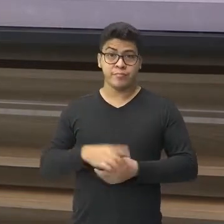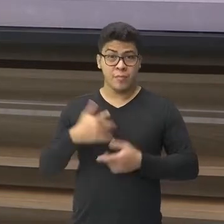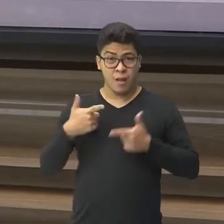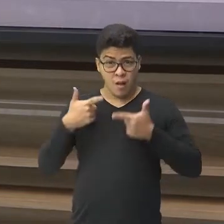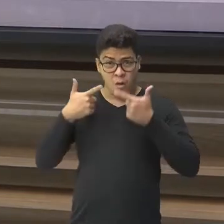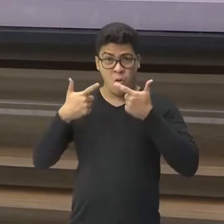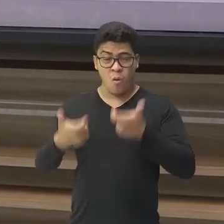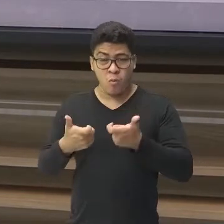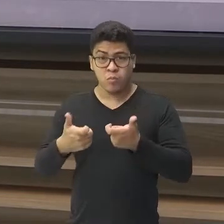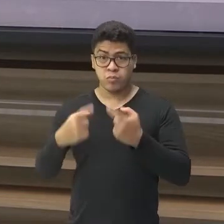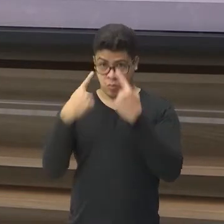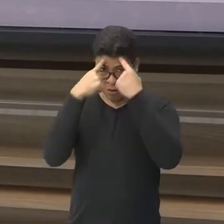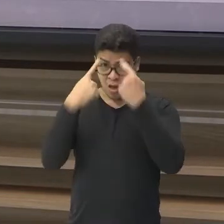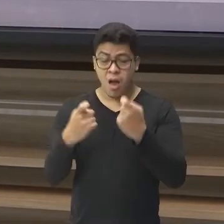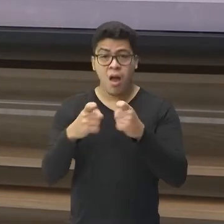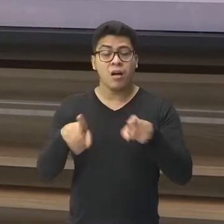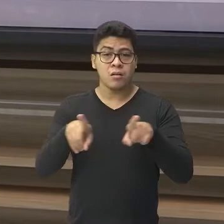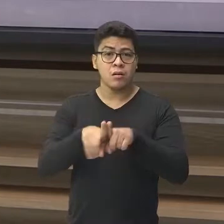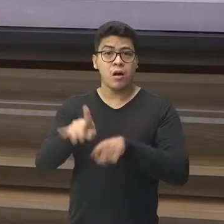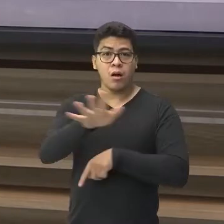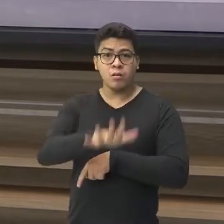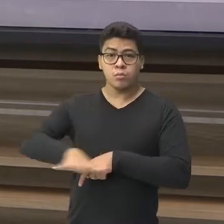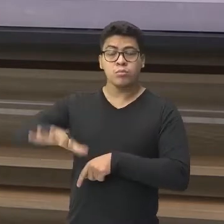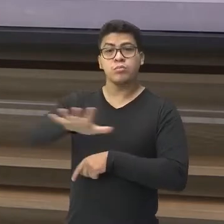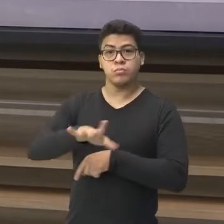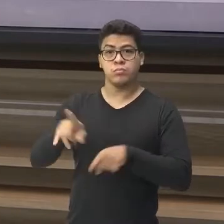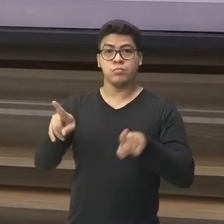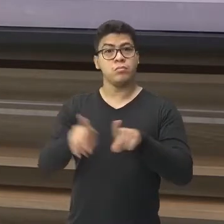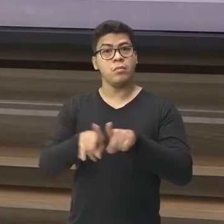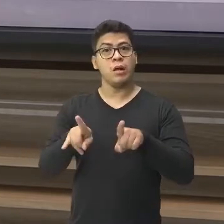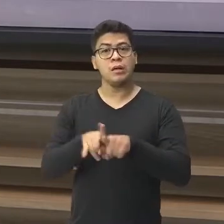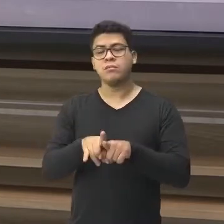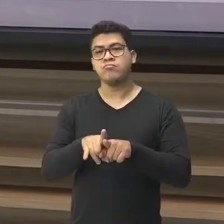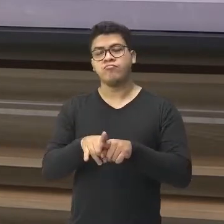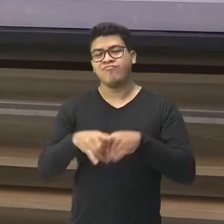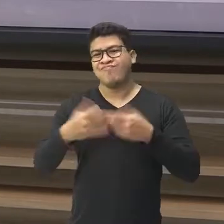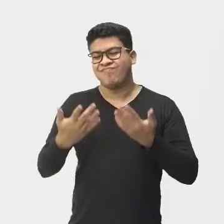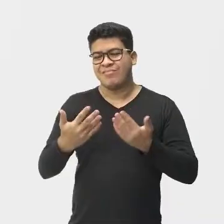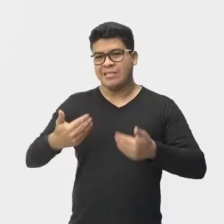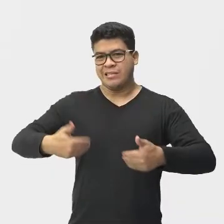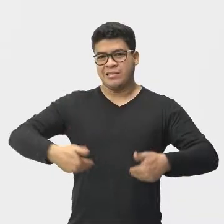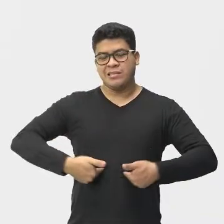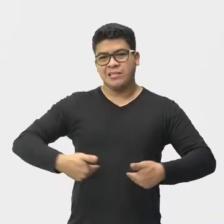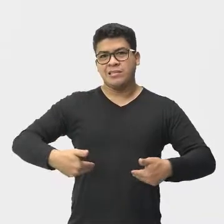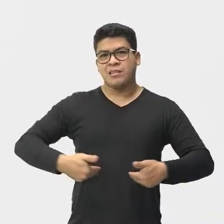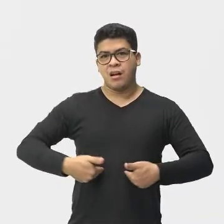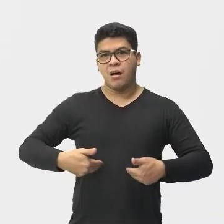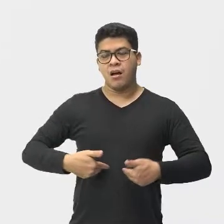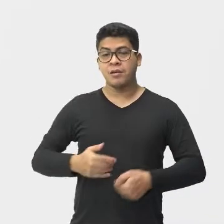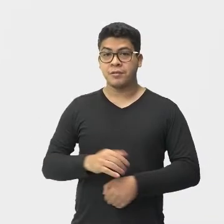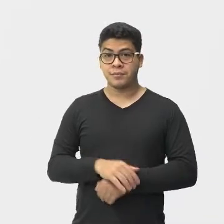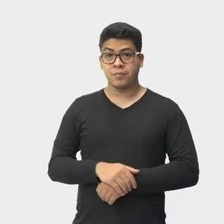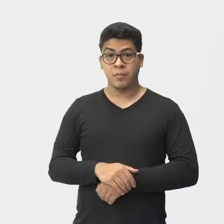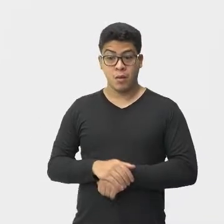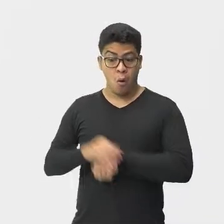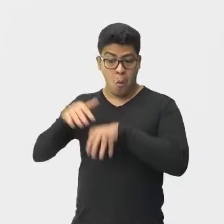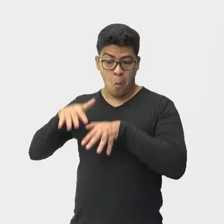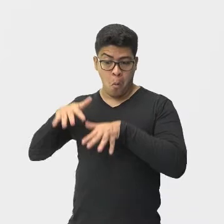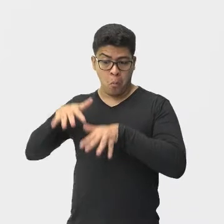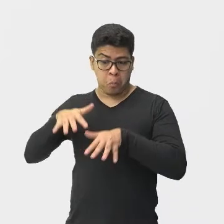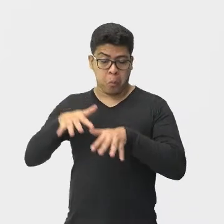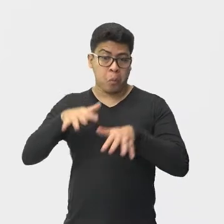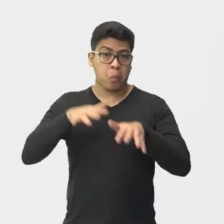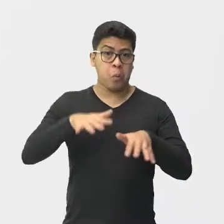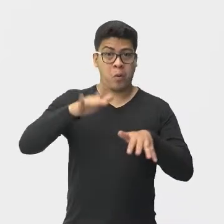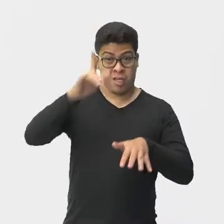aqui não, aqui no Pacífico não, essa população não sofre tanto, certo? Então, marchando em direção a Berlim, os aliados vão